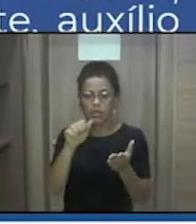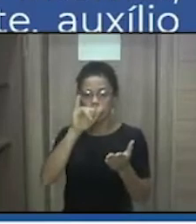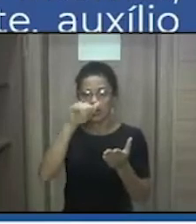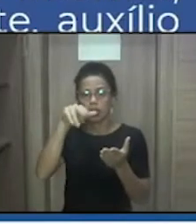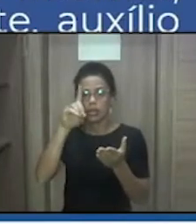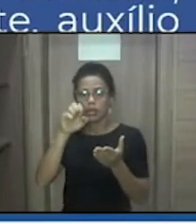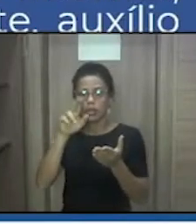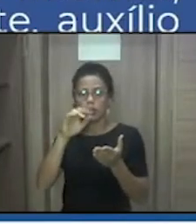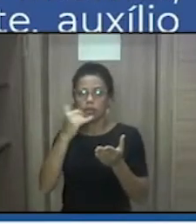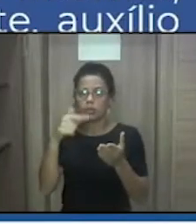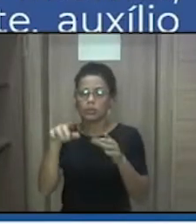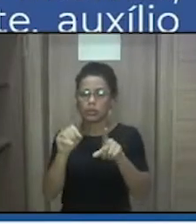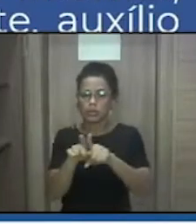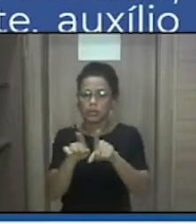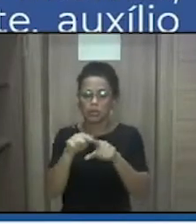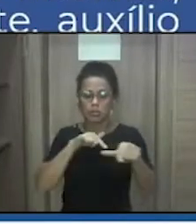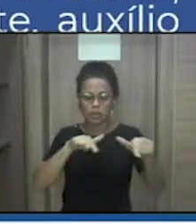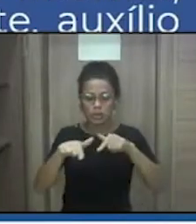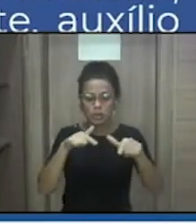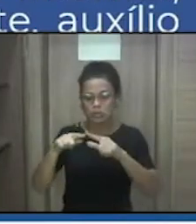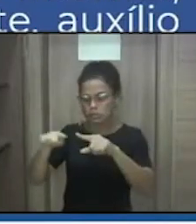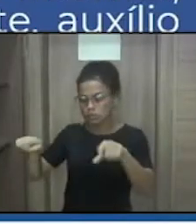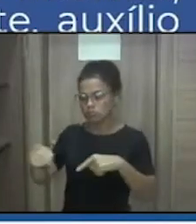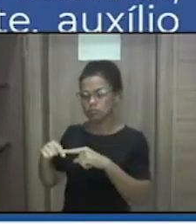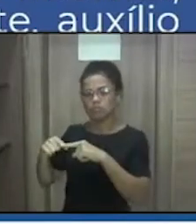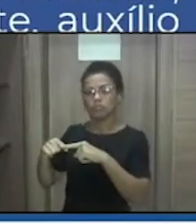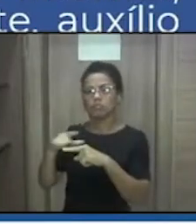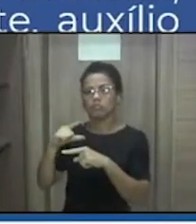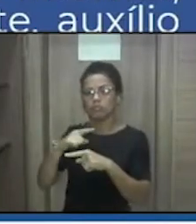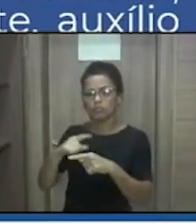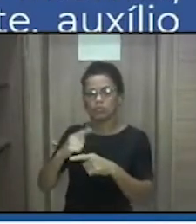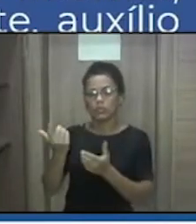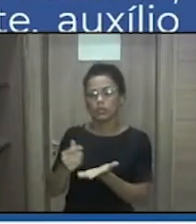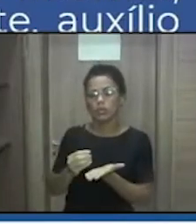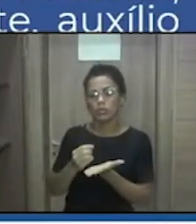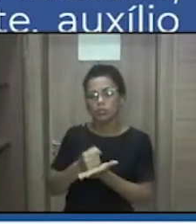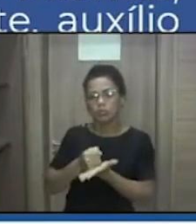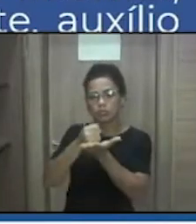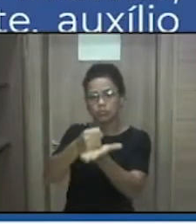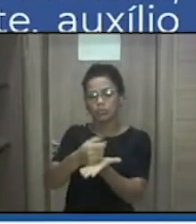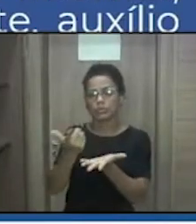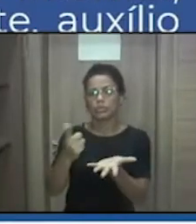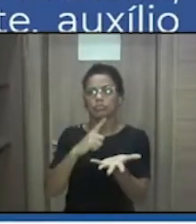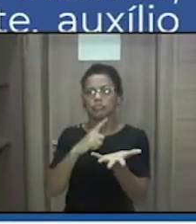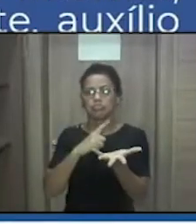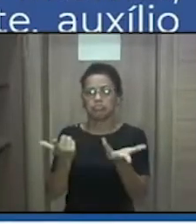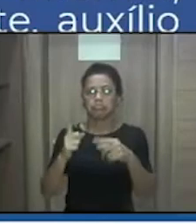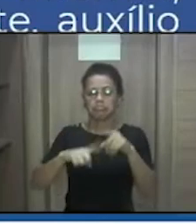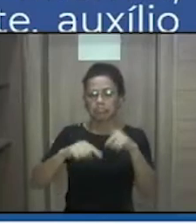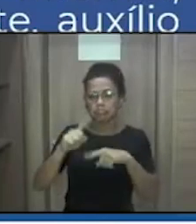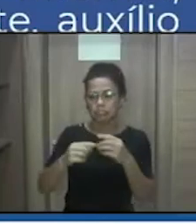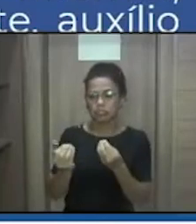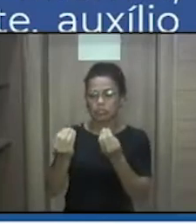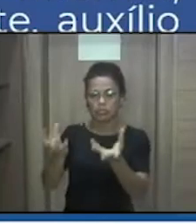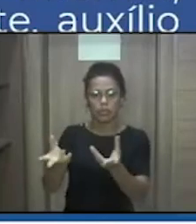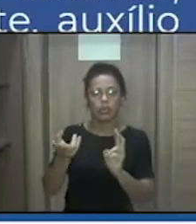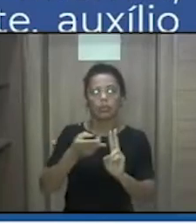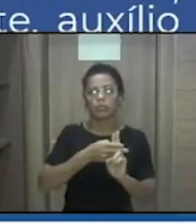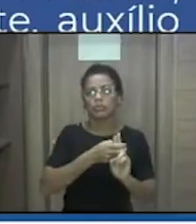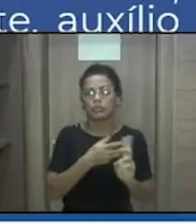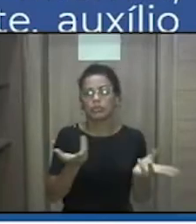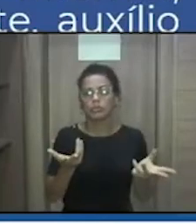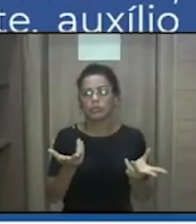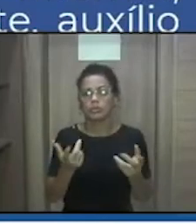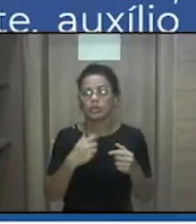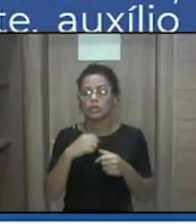com a hipótese de laboratórios apenas fornecendo e produzindo próteses para o setor público, foi constatado que a faixa 1